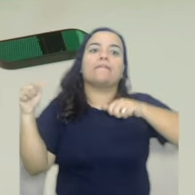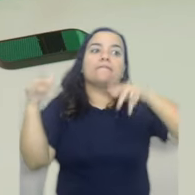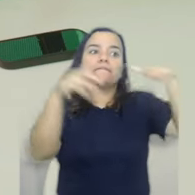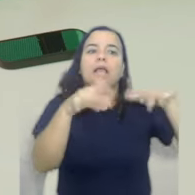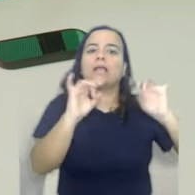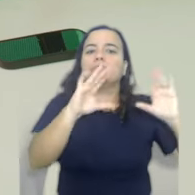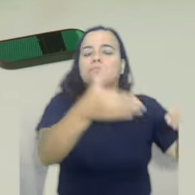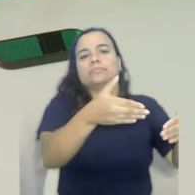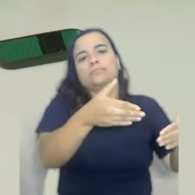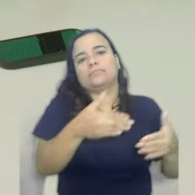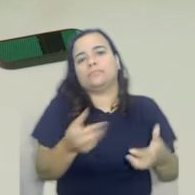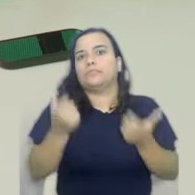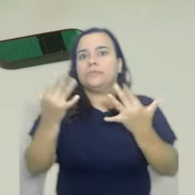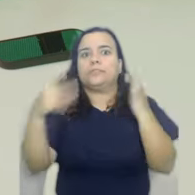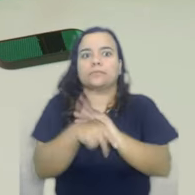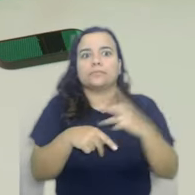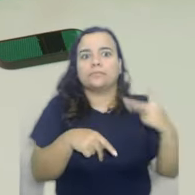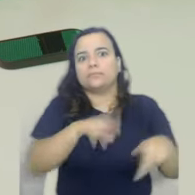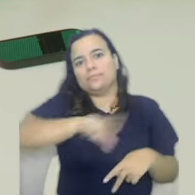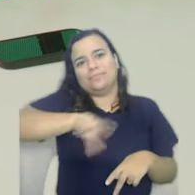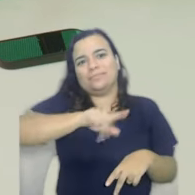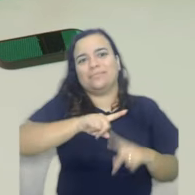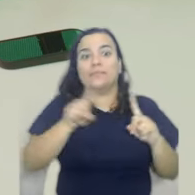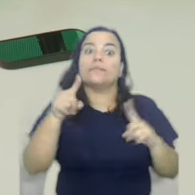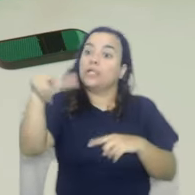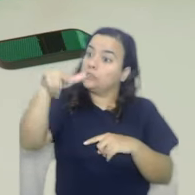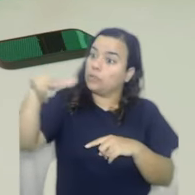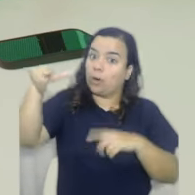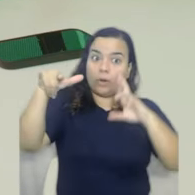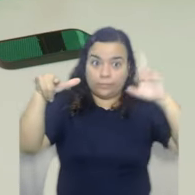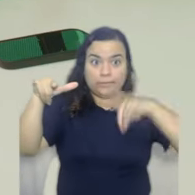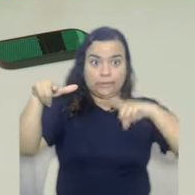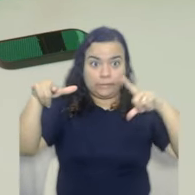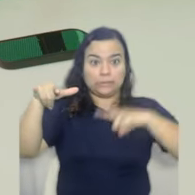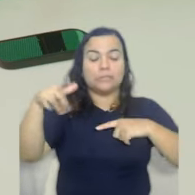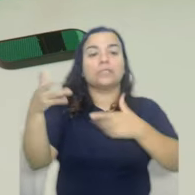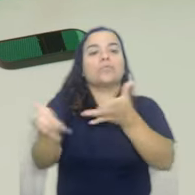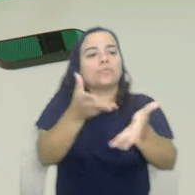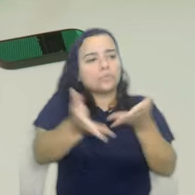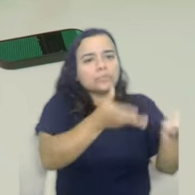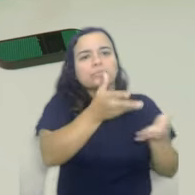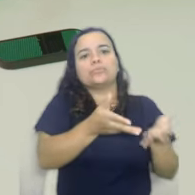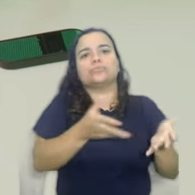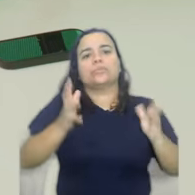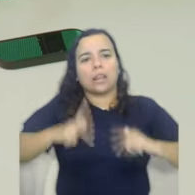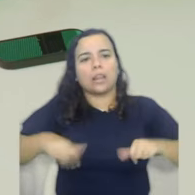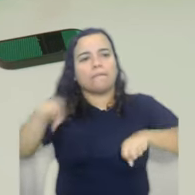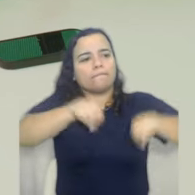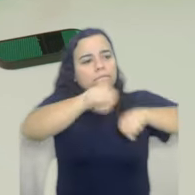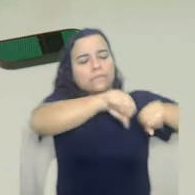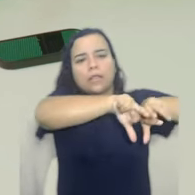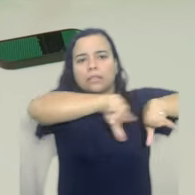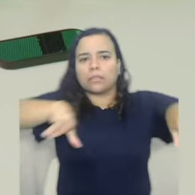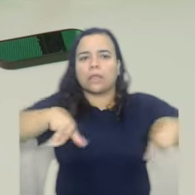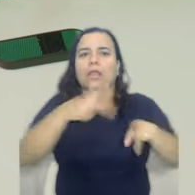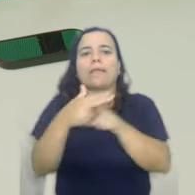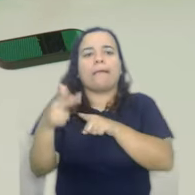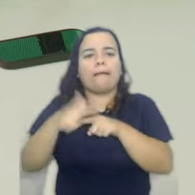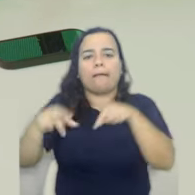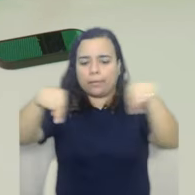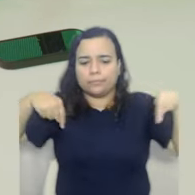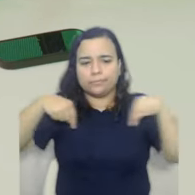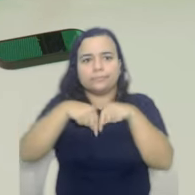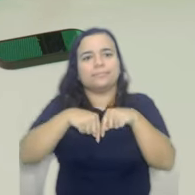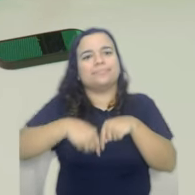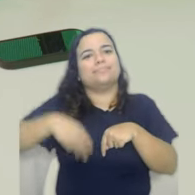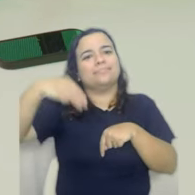plantação mas sim se especializam em drones e elas vão fazer esse trabalho de pulverização e ganha por hectar normal ente então